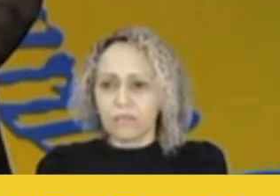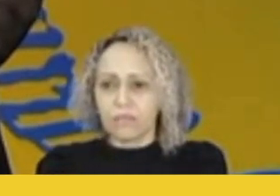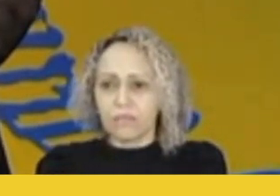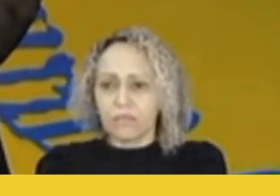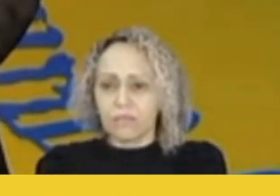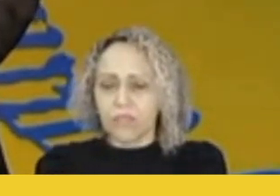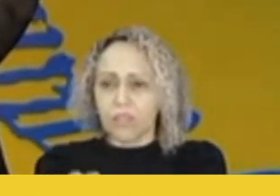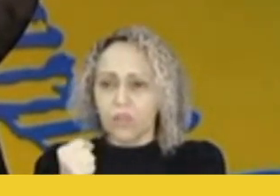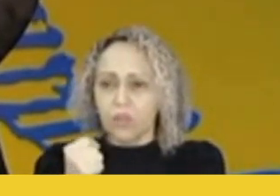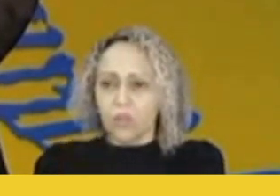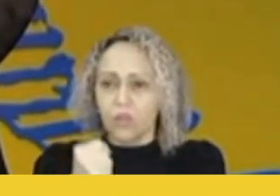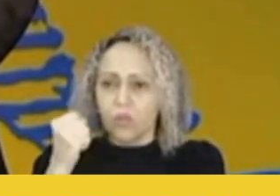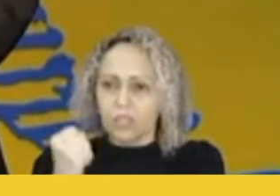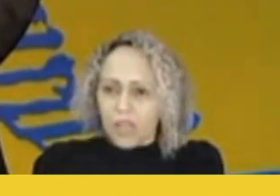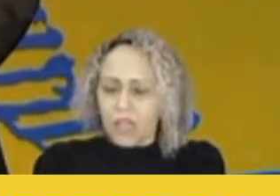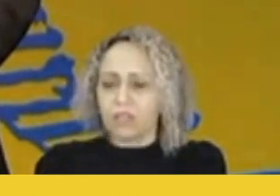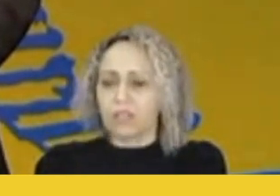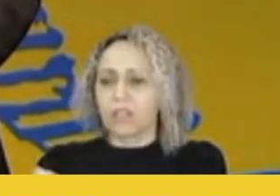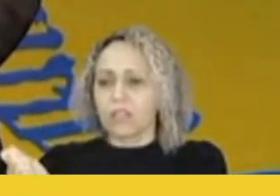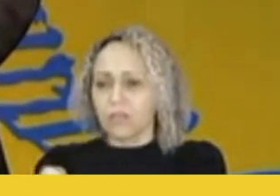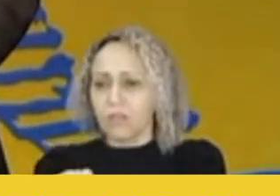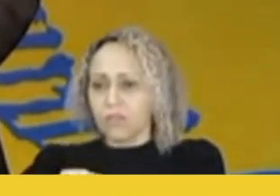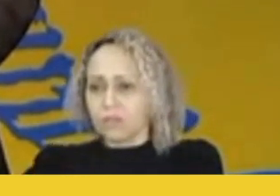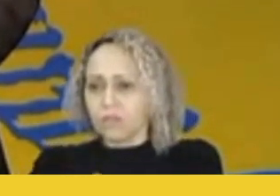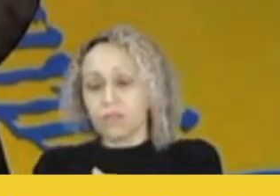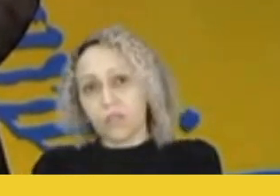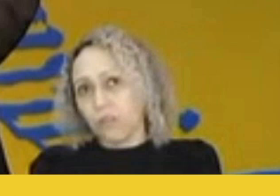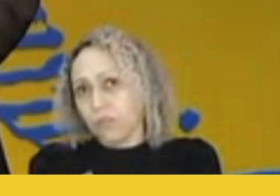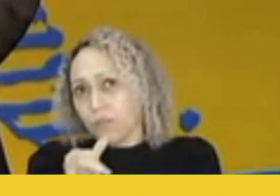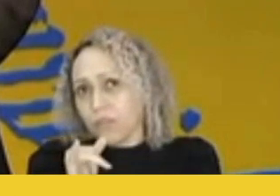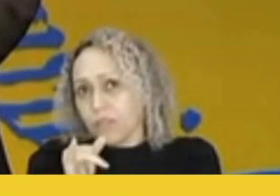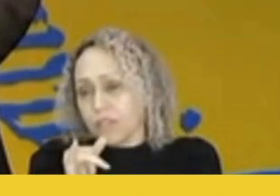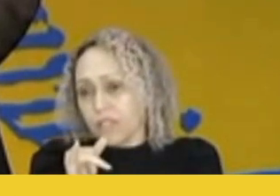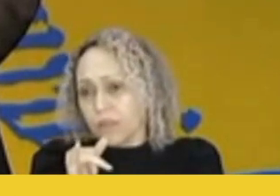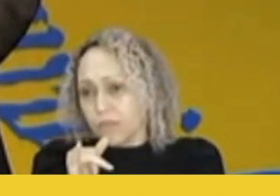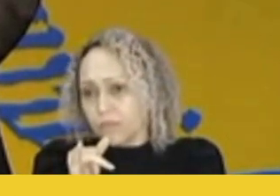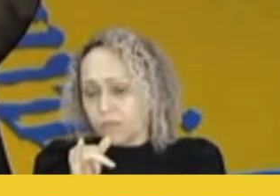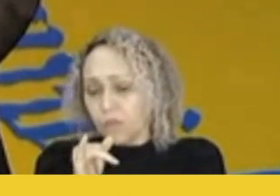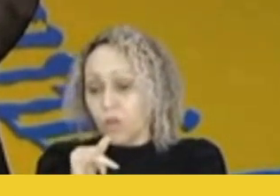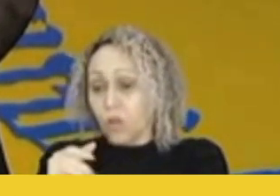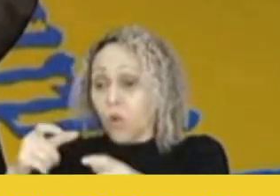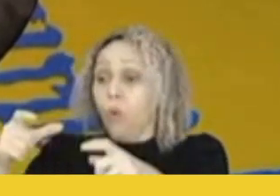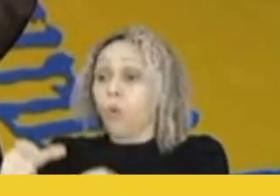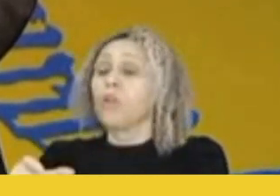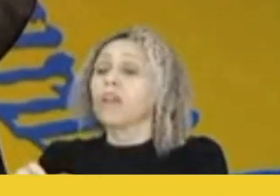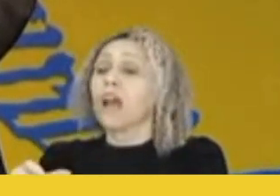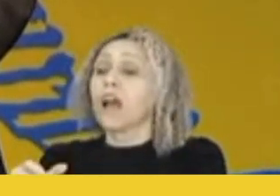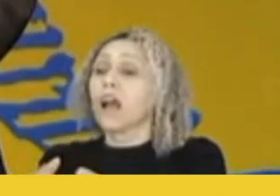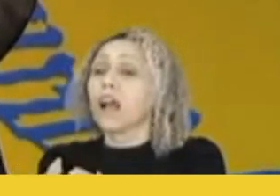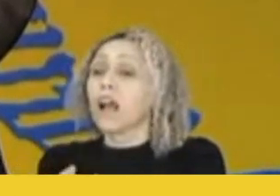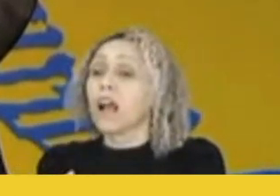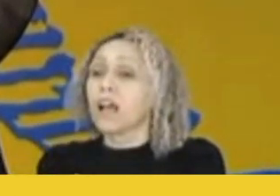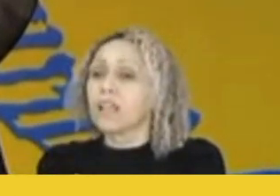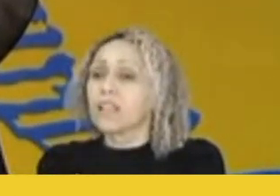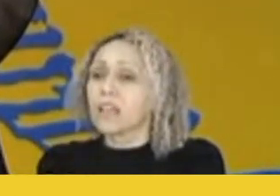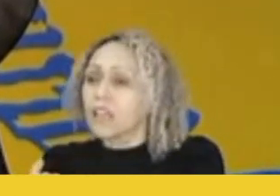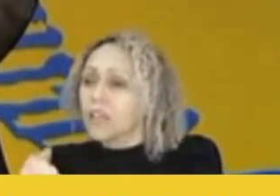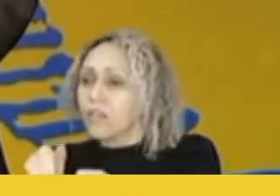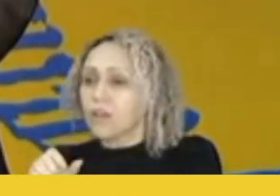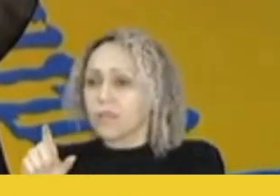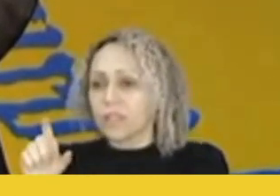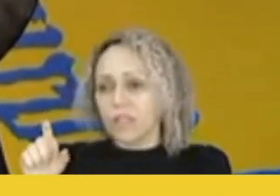de contratos que devem ser readequados, a exemplo da Casa da Moeda, que vai ter que readequar o modelo de passaporte com mais